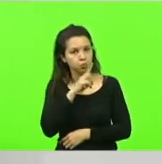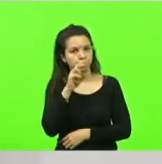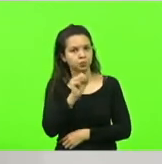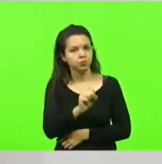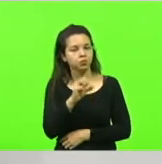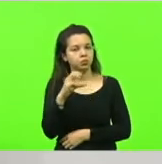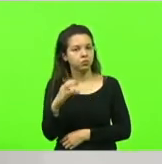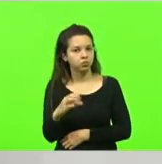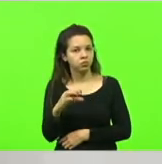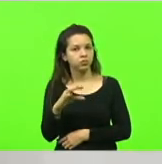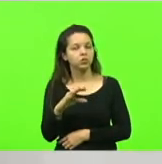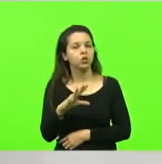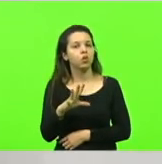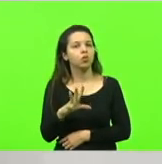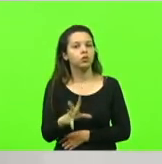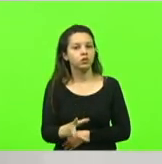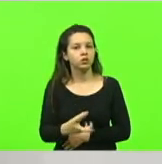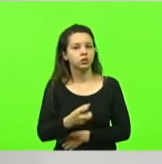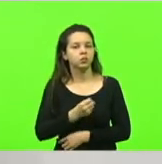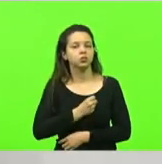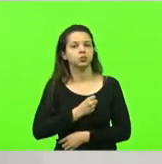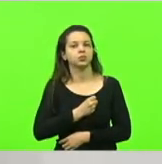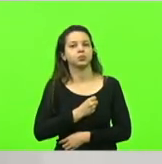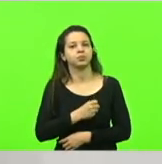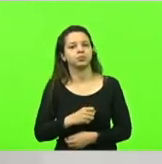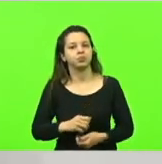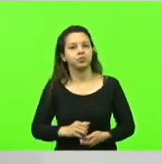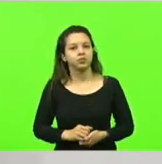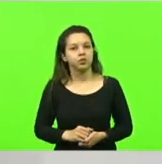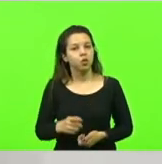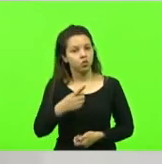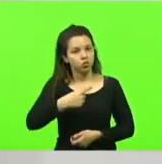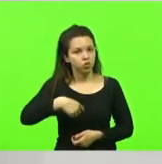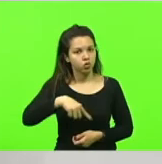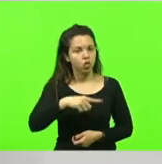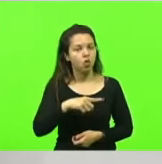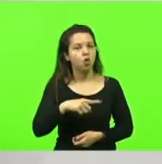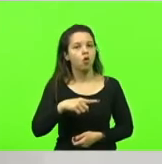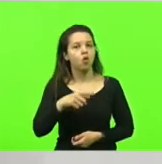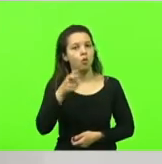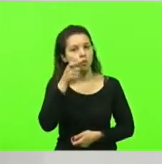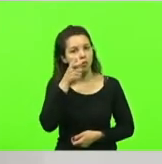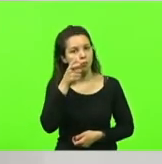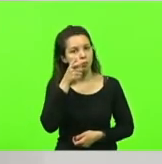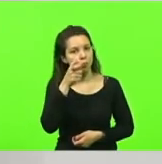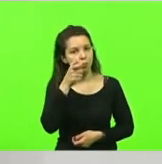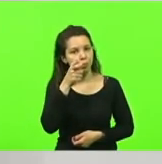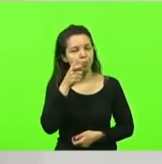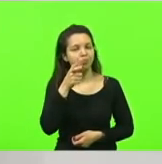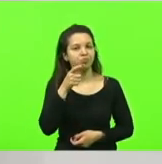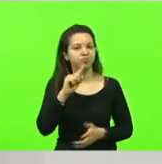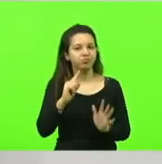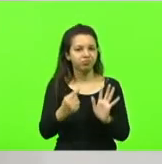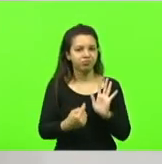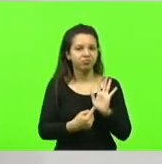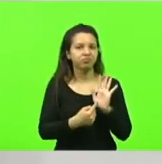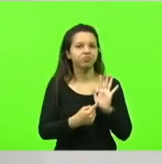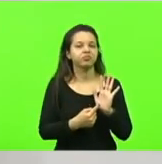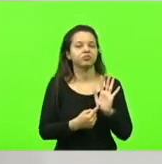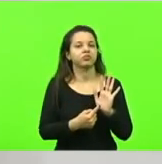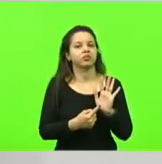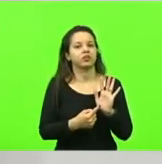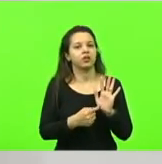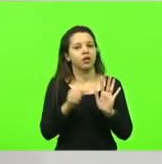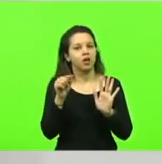o SAMU. Estamos acompanhando as denúncias de irregularidades relacionadas ao descumprimento contratual por parte